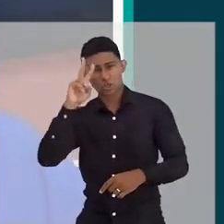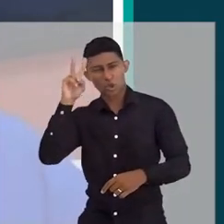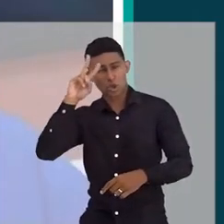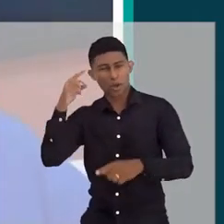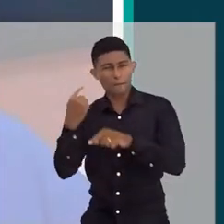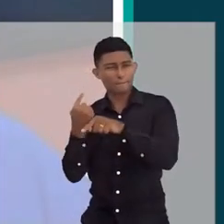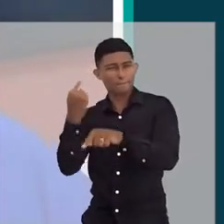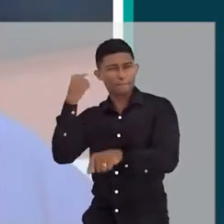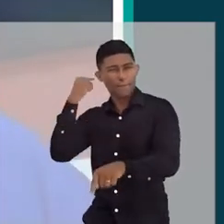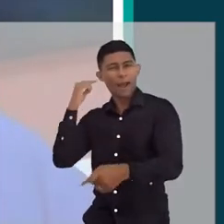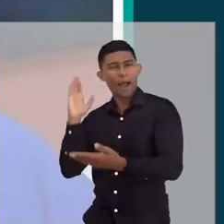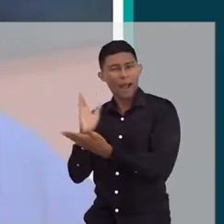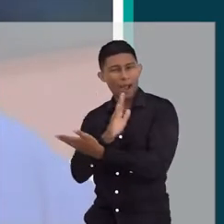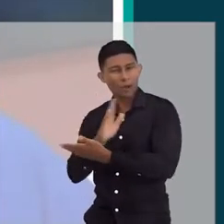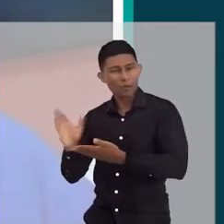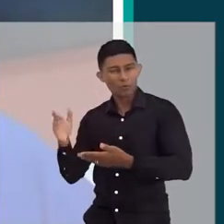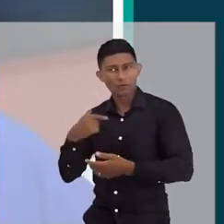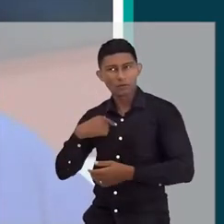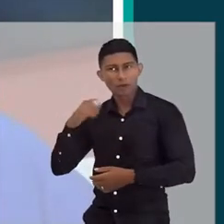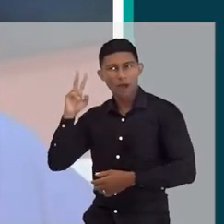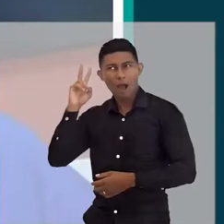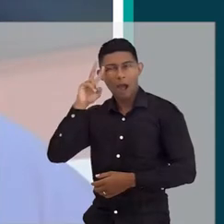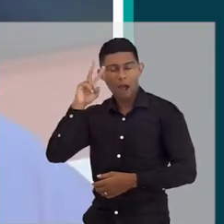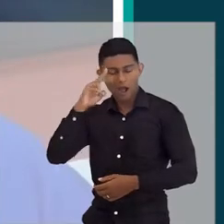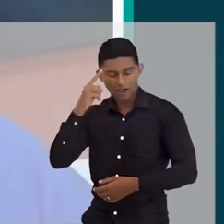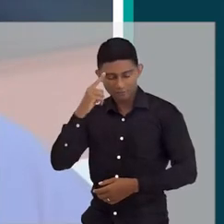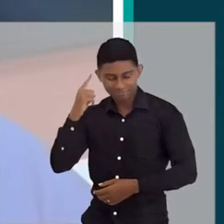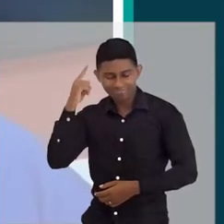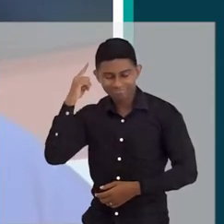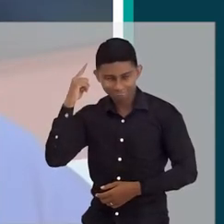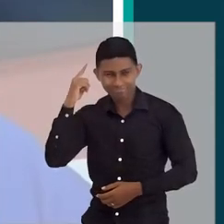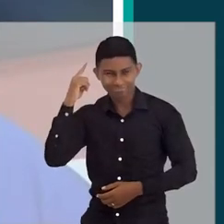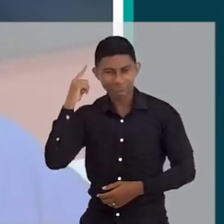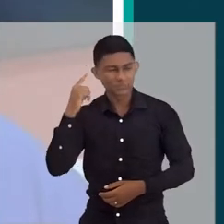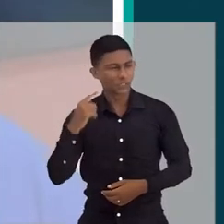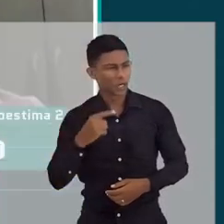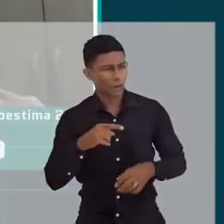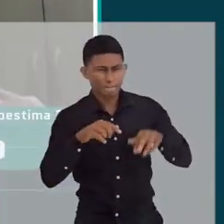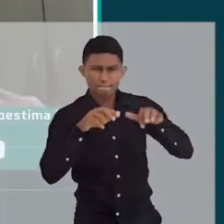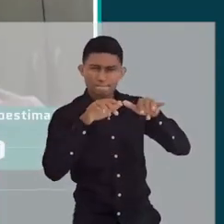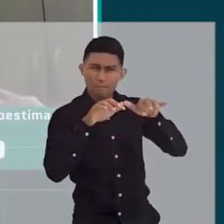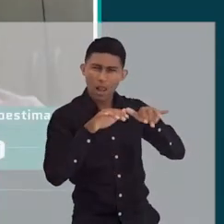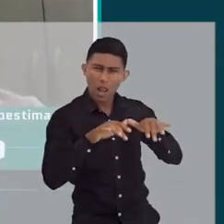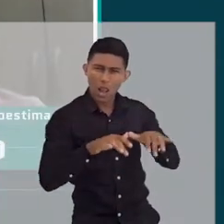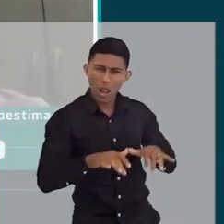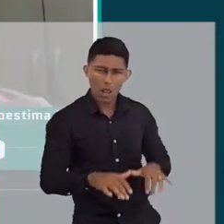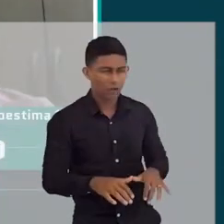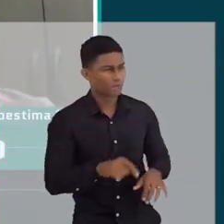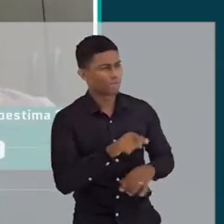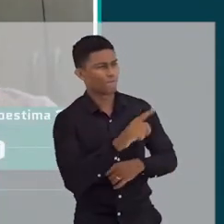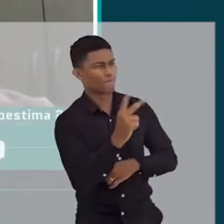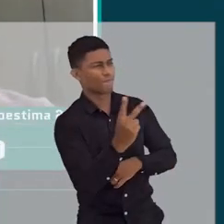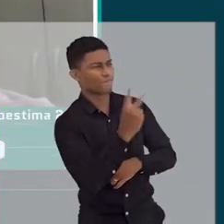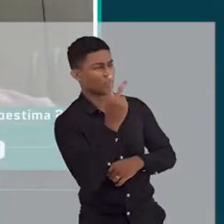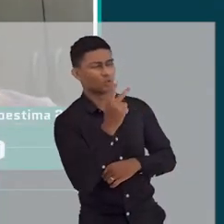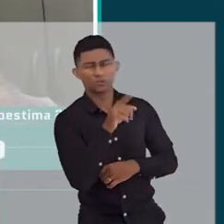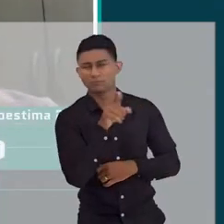históricos para explicar o porquê que aquele valor ele é no mínimo